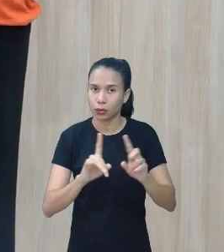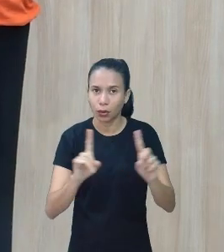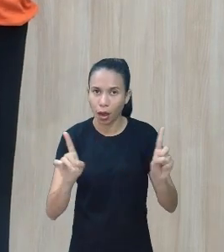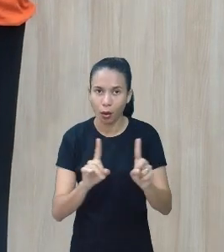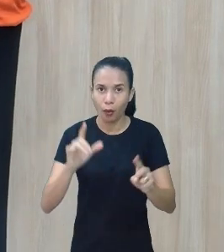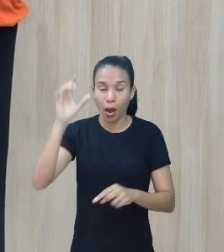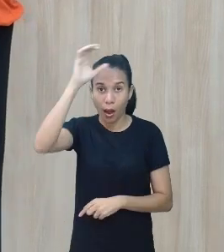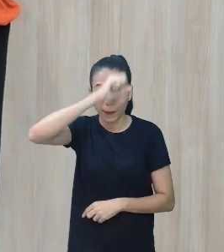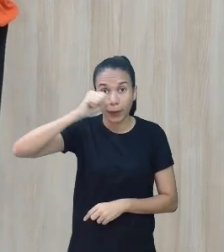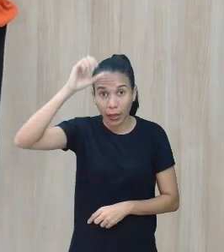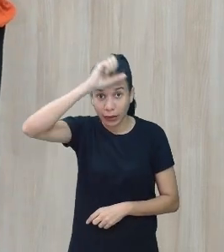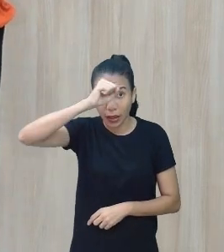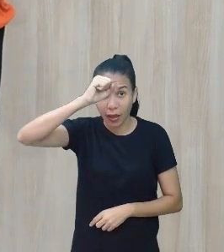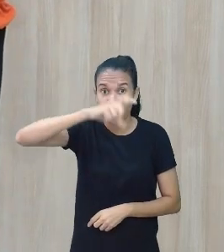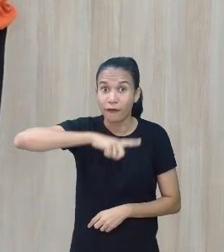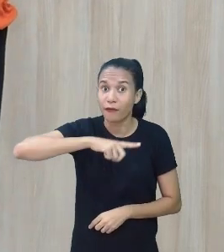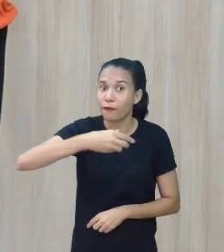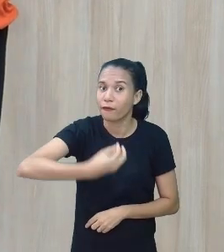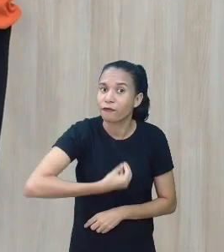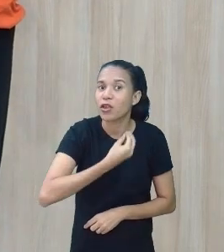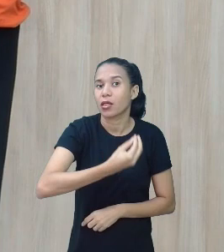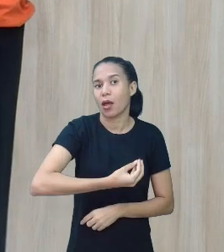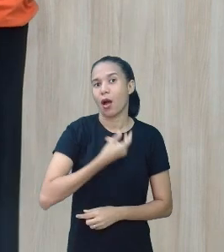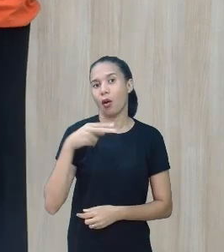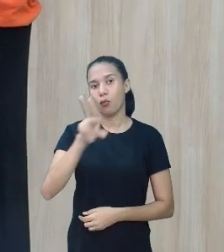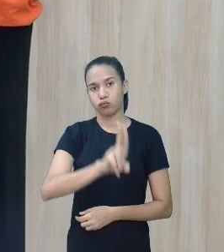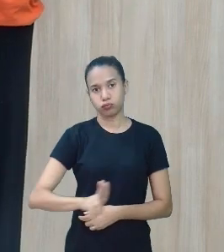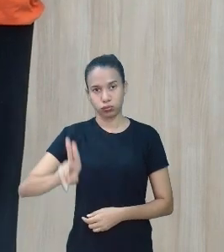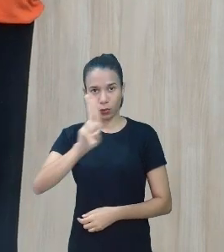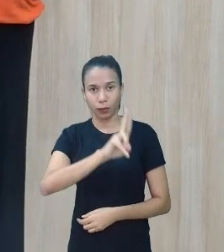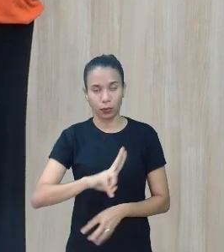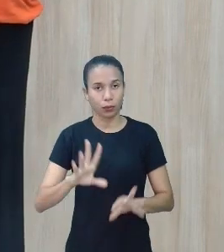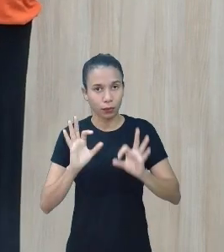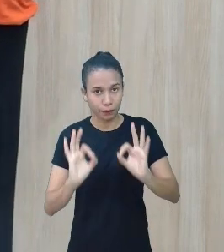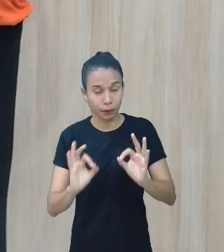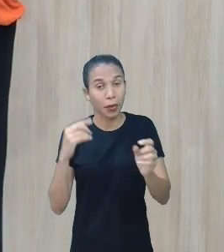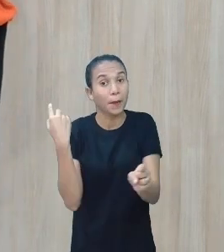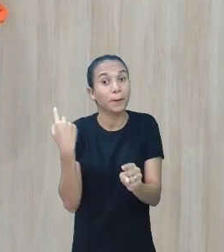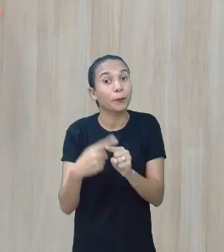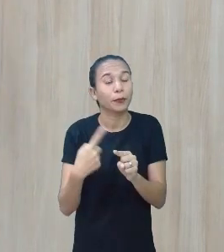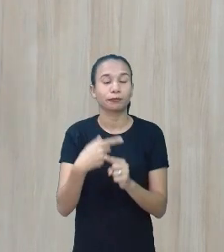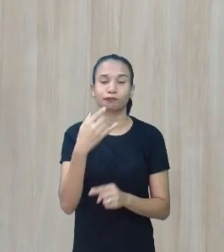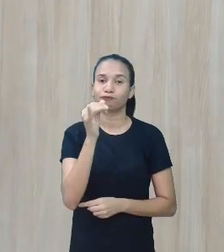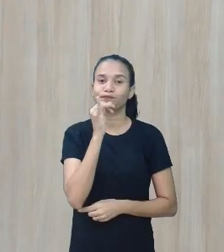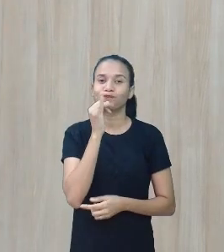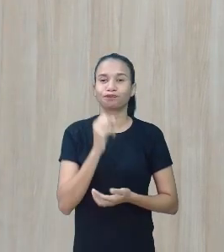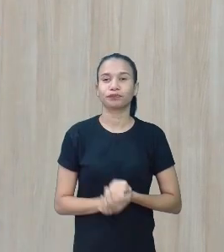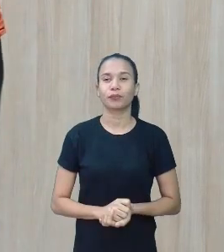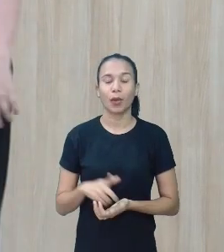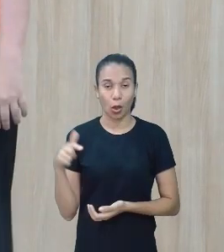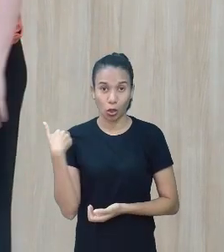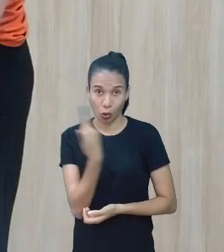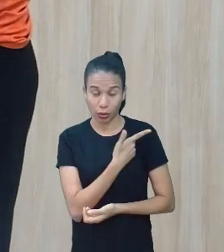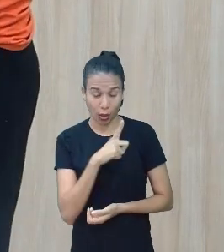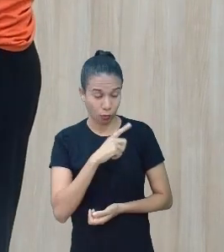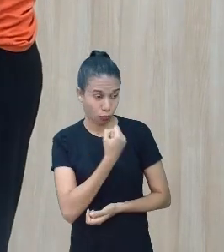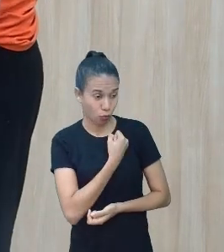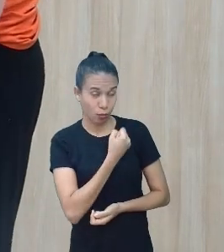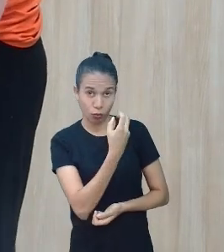você vai aprender para a sua vida, tá? Por quê? Por exemplo, a gente tem aqui o descritor